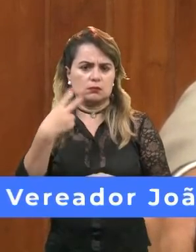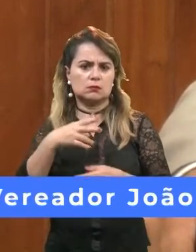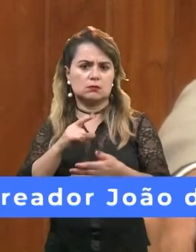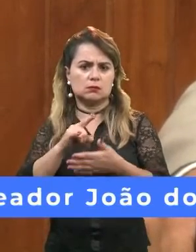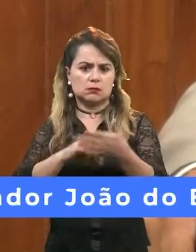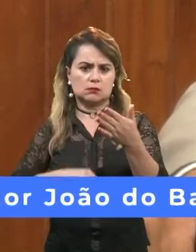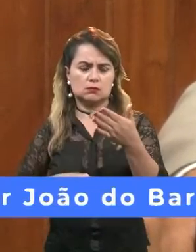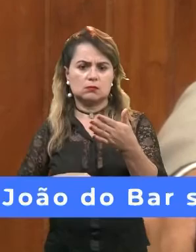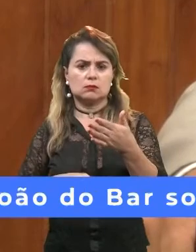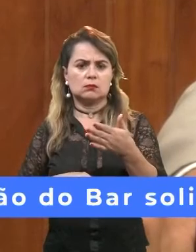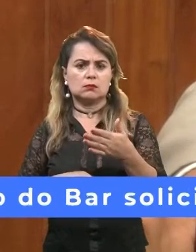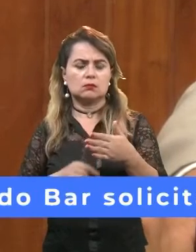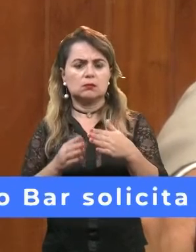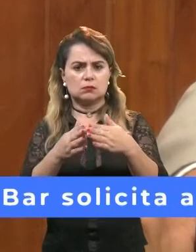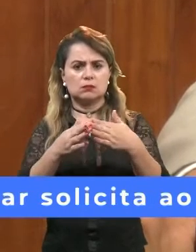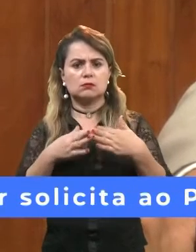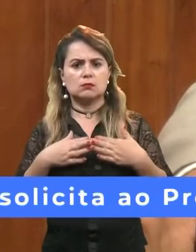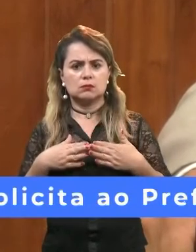a devida